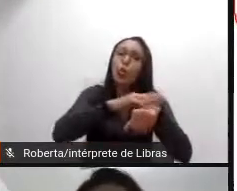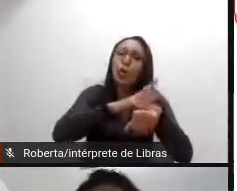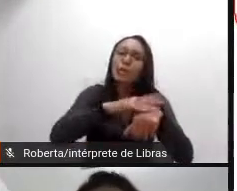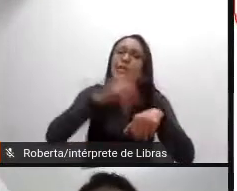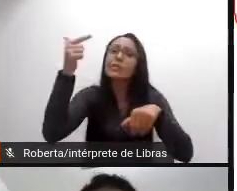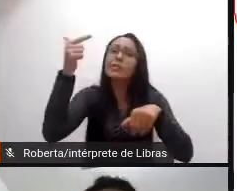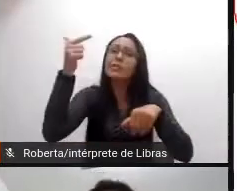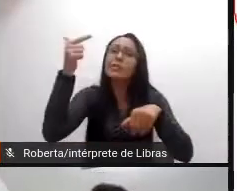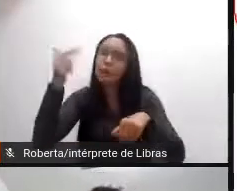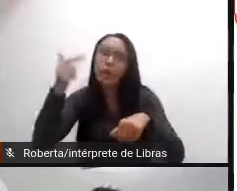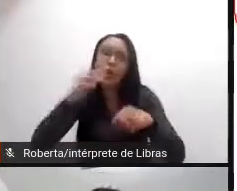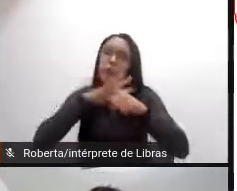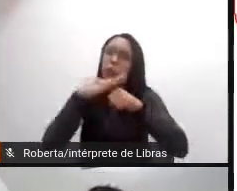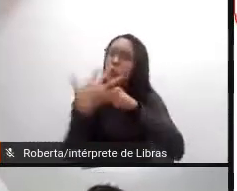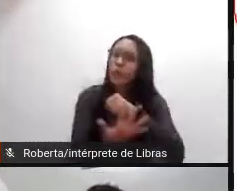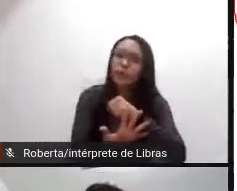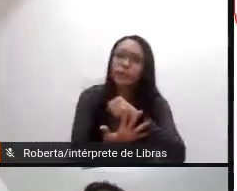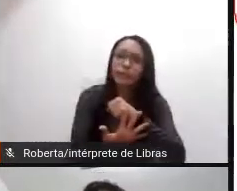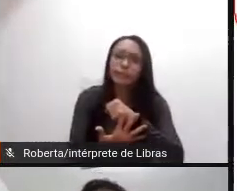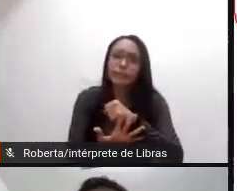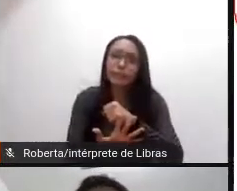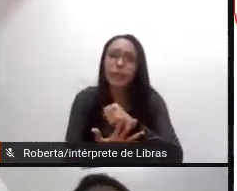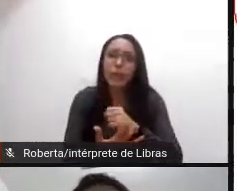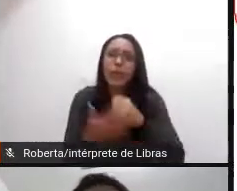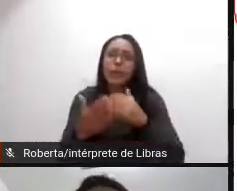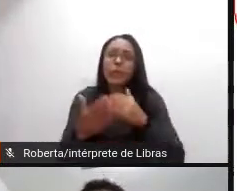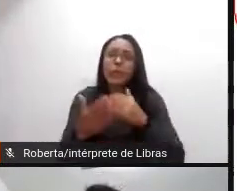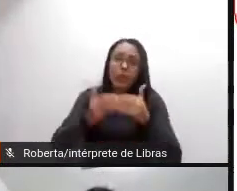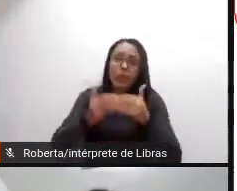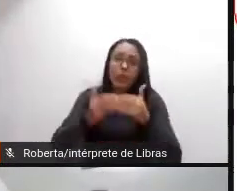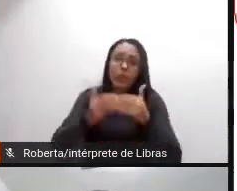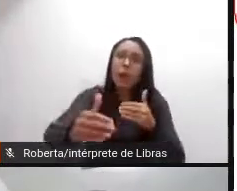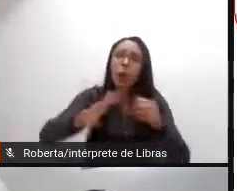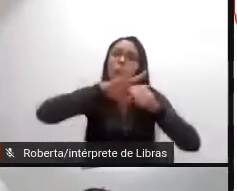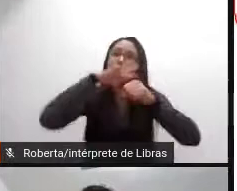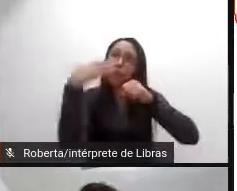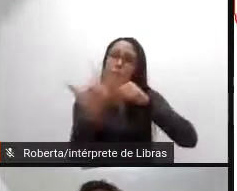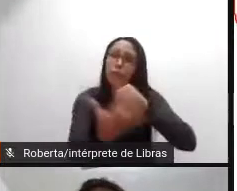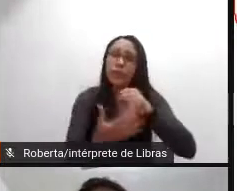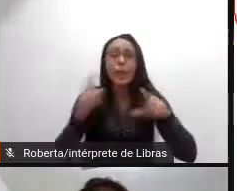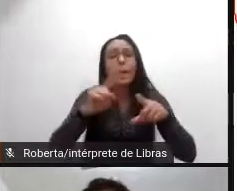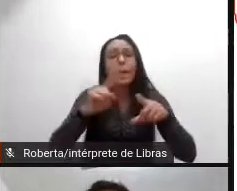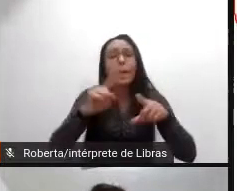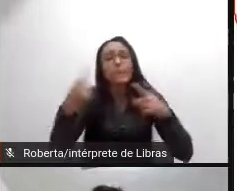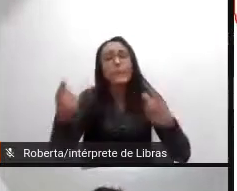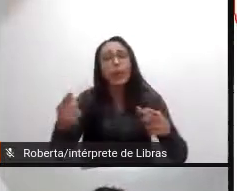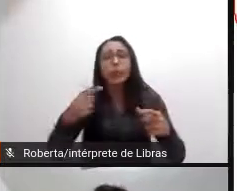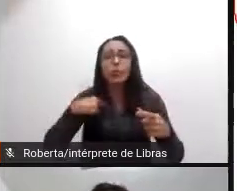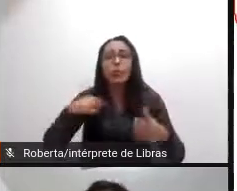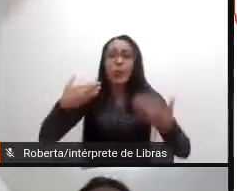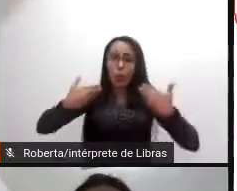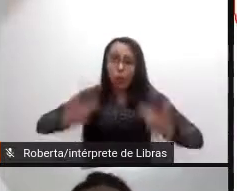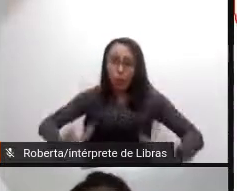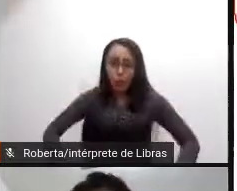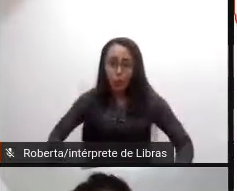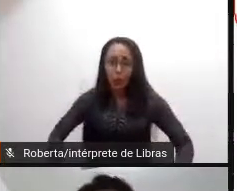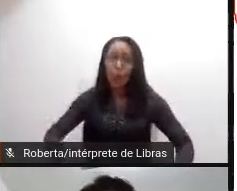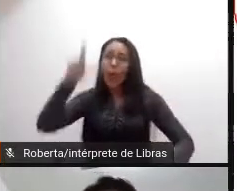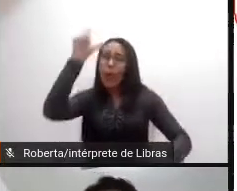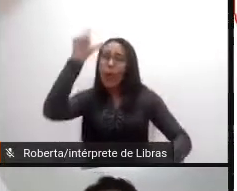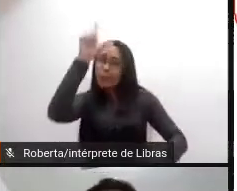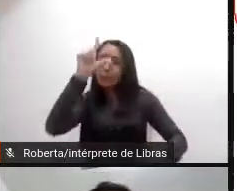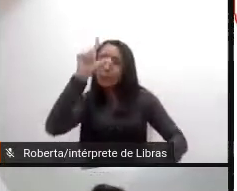à Covid-19. Então, a minha doença inicial era a Covid-19, mas aí, como o meu organismo ele diminuiu muito a